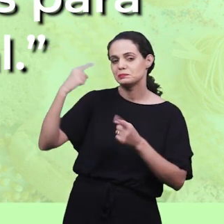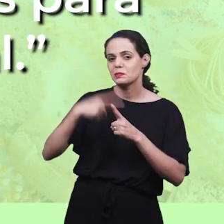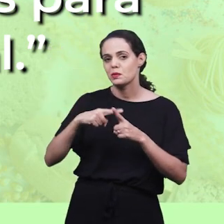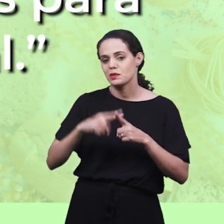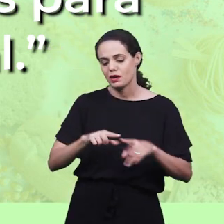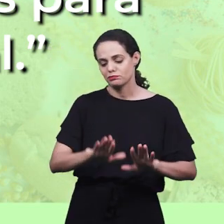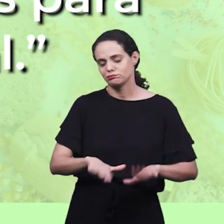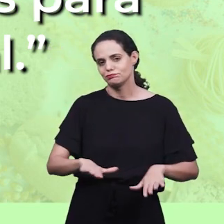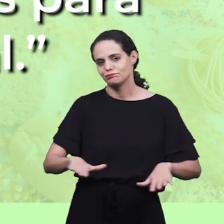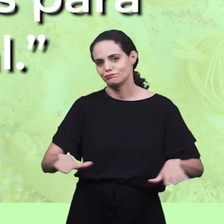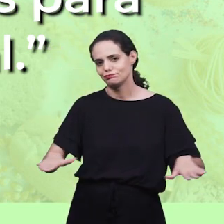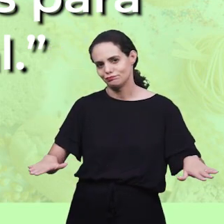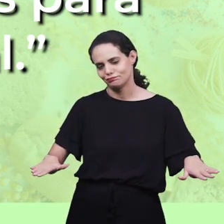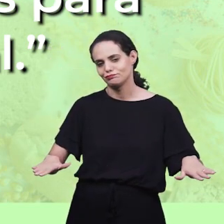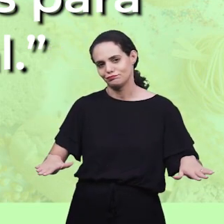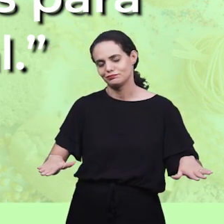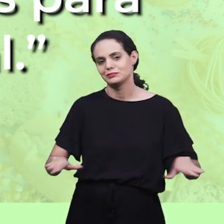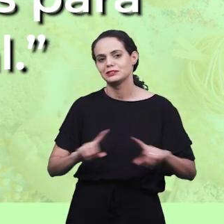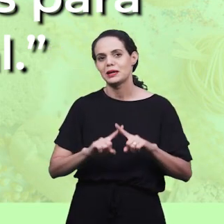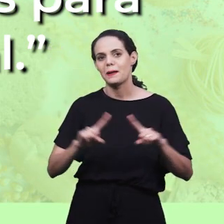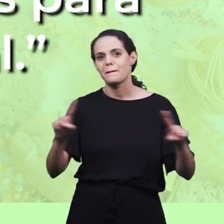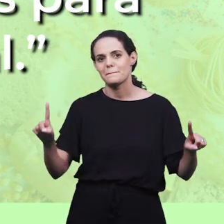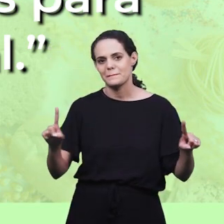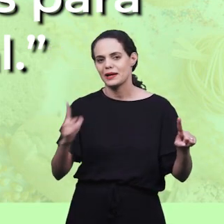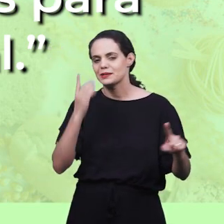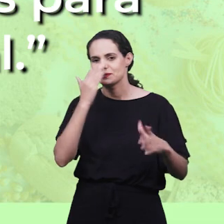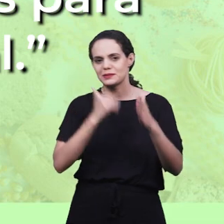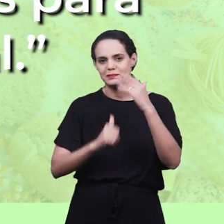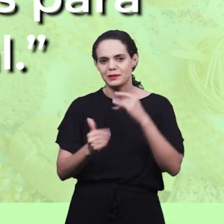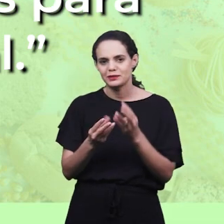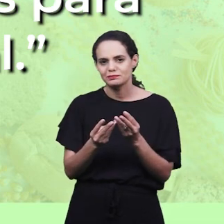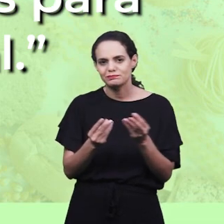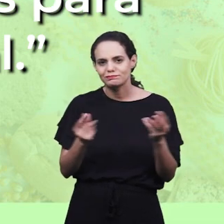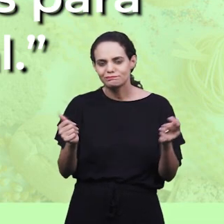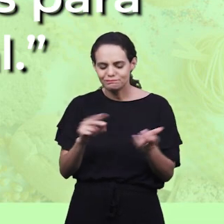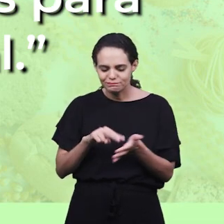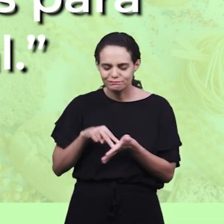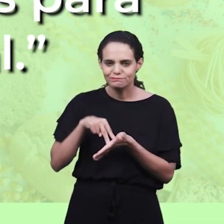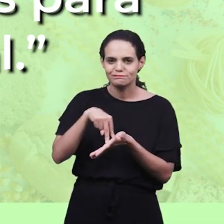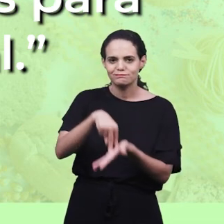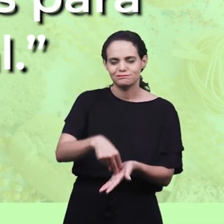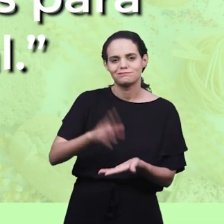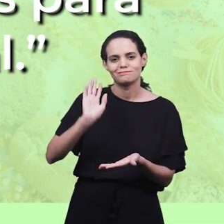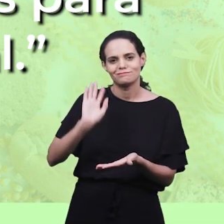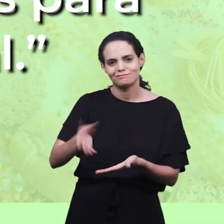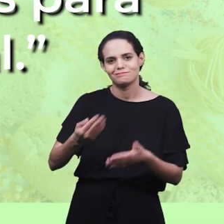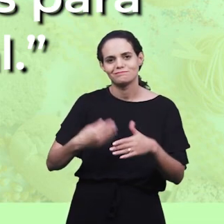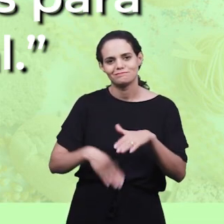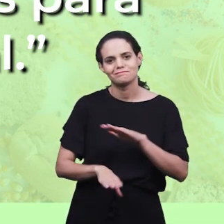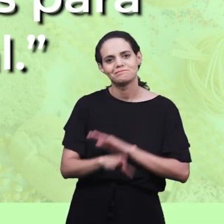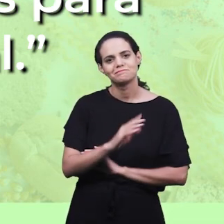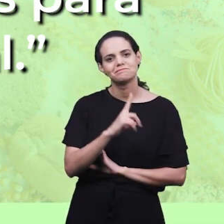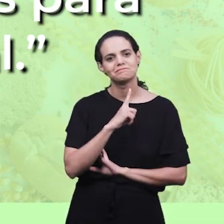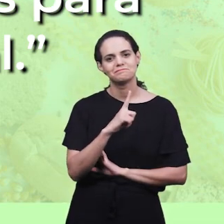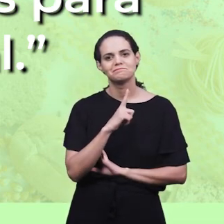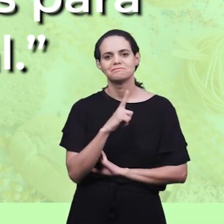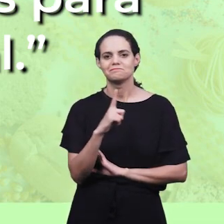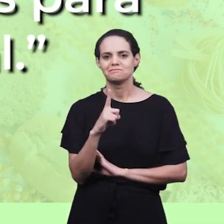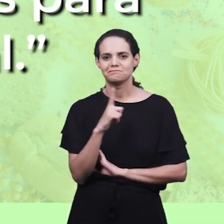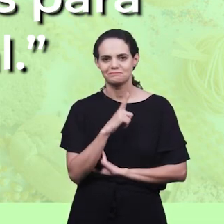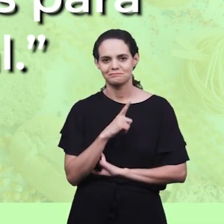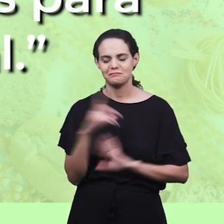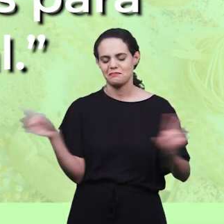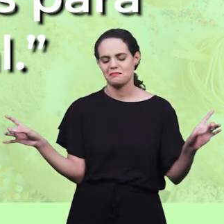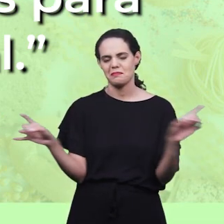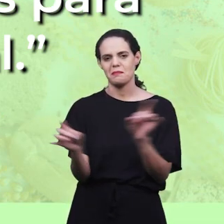o mantimento sólido é para os perfeitos, os quais, em razão do costume, têm os sentidos